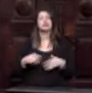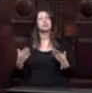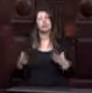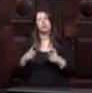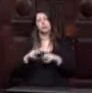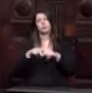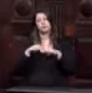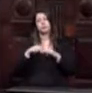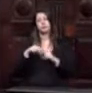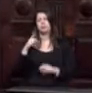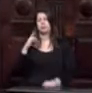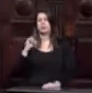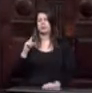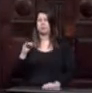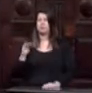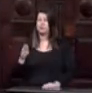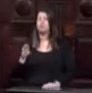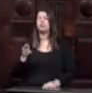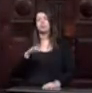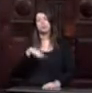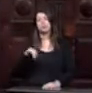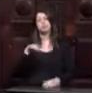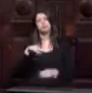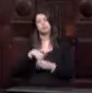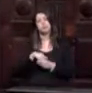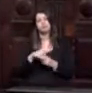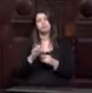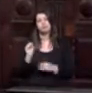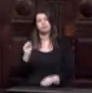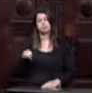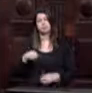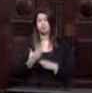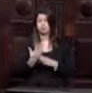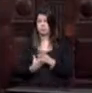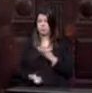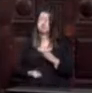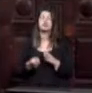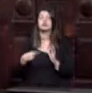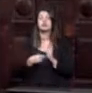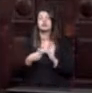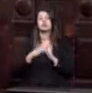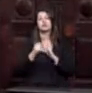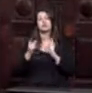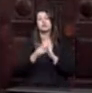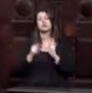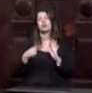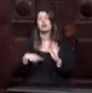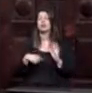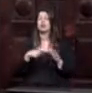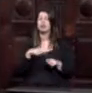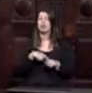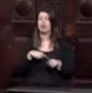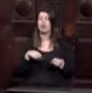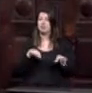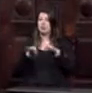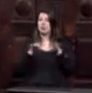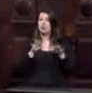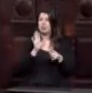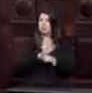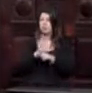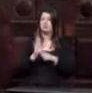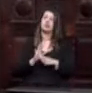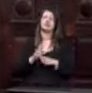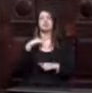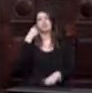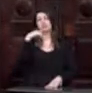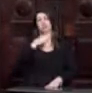do PSDB pede o voto sim em aprovação a esse destaque que preserva, protege e garante o